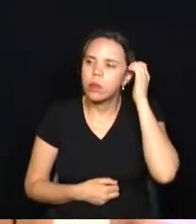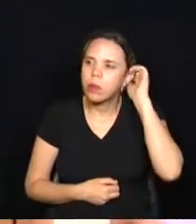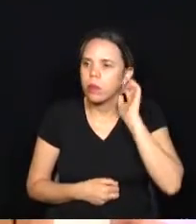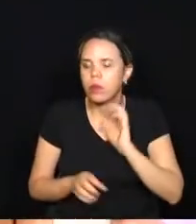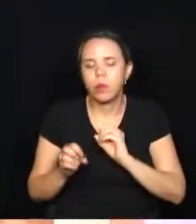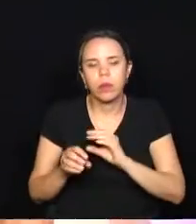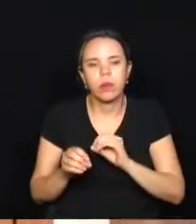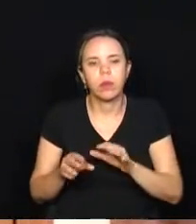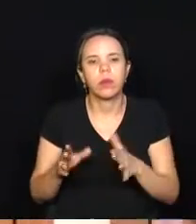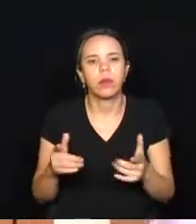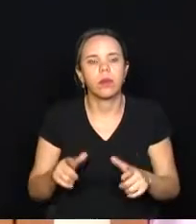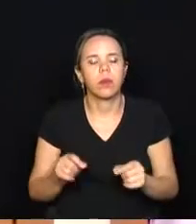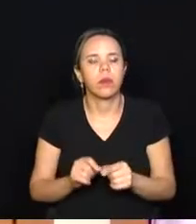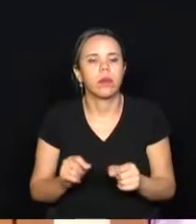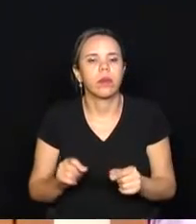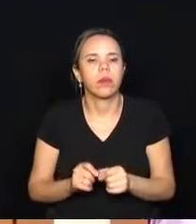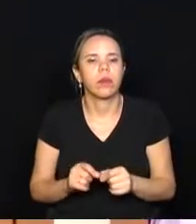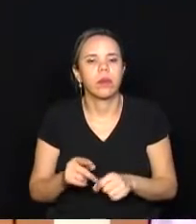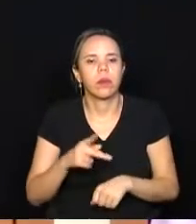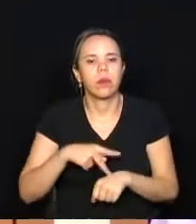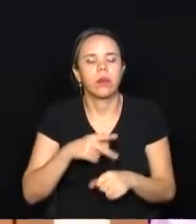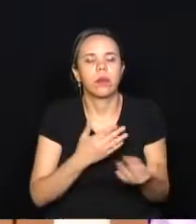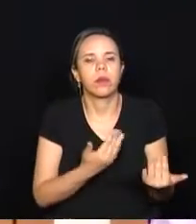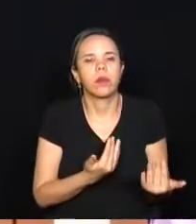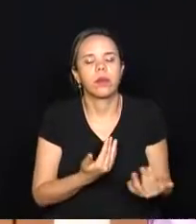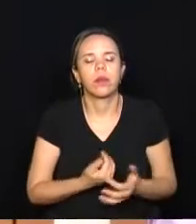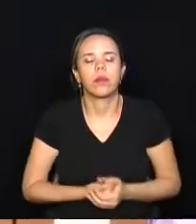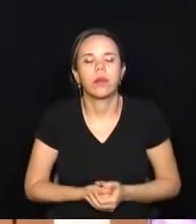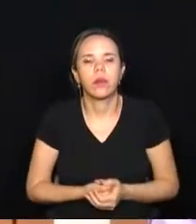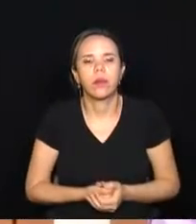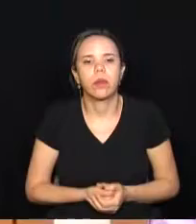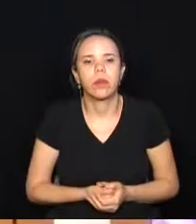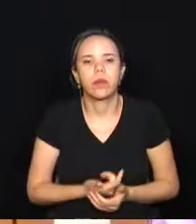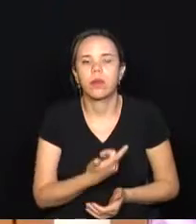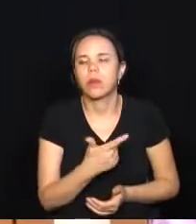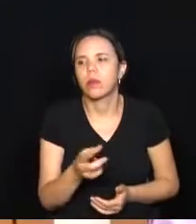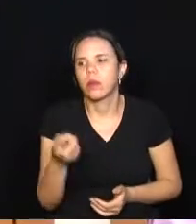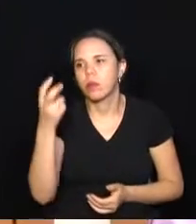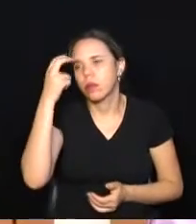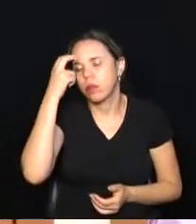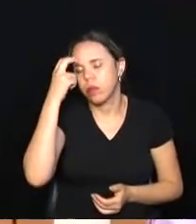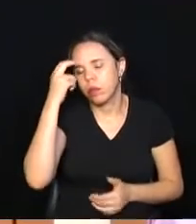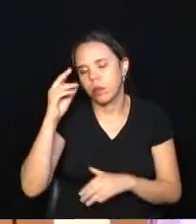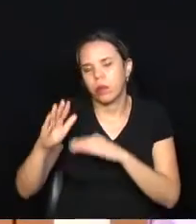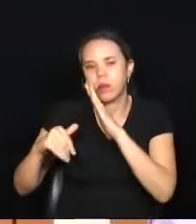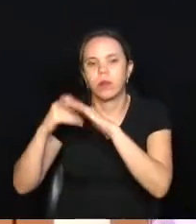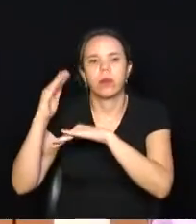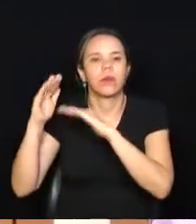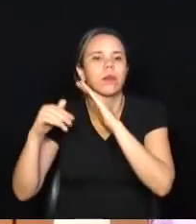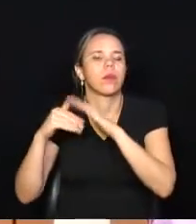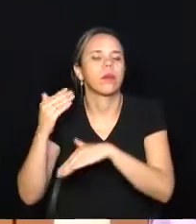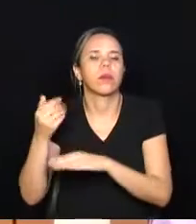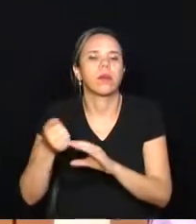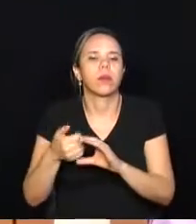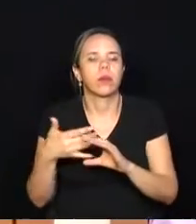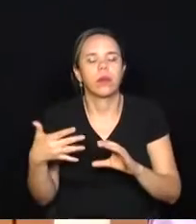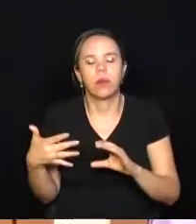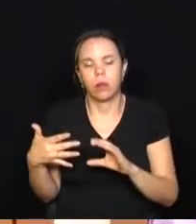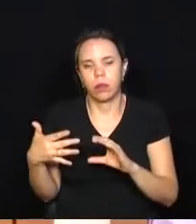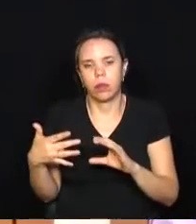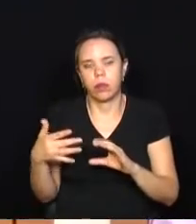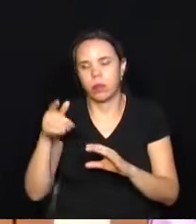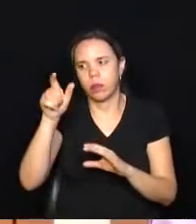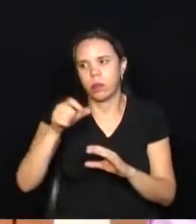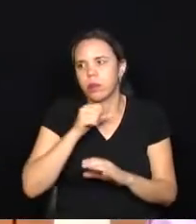né, onde, por ser um país jovem, né, você não tem cultura para desenvolver características para uma